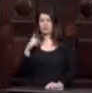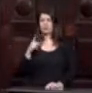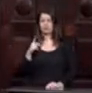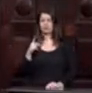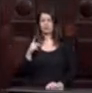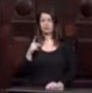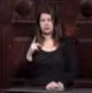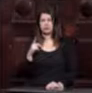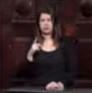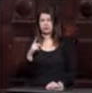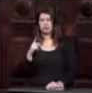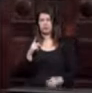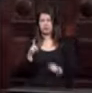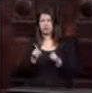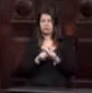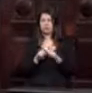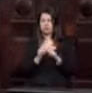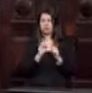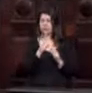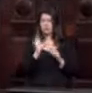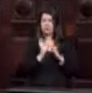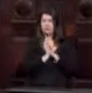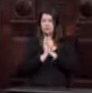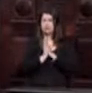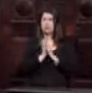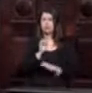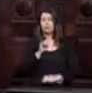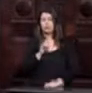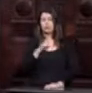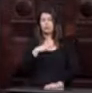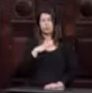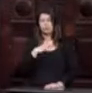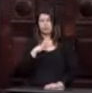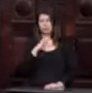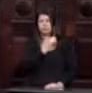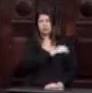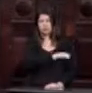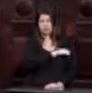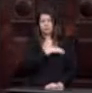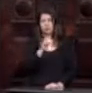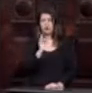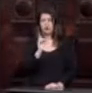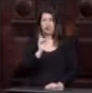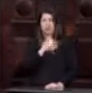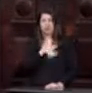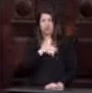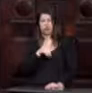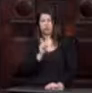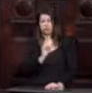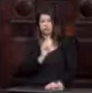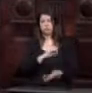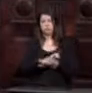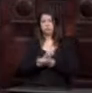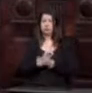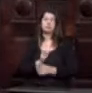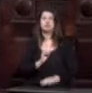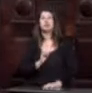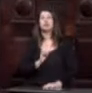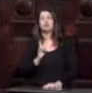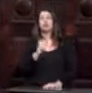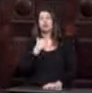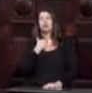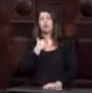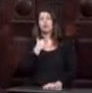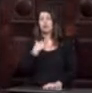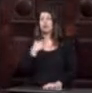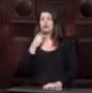Paulo encaminhou e fez um apelo. Aqui, deputada enfermeira, não é questão de ser machista ou não. Na verdade, não pode